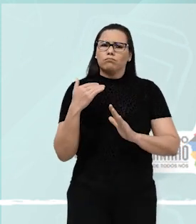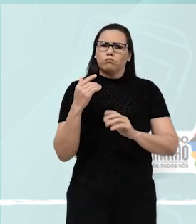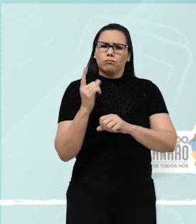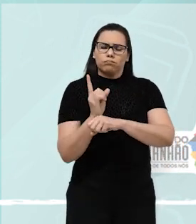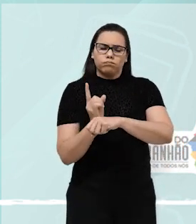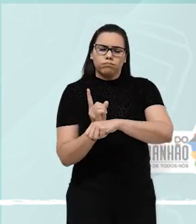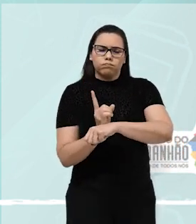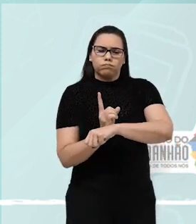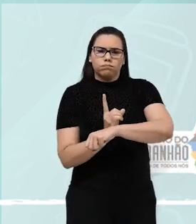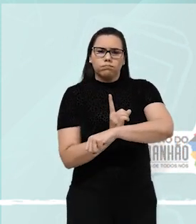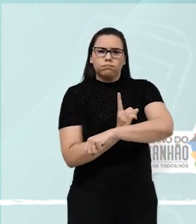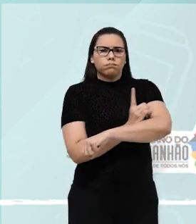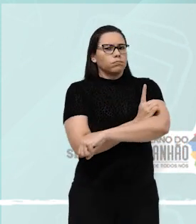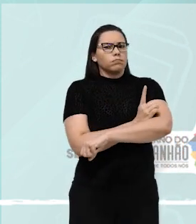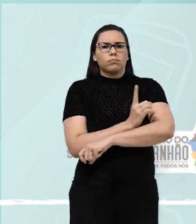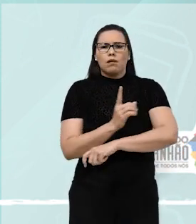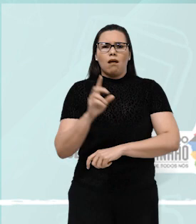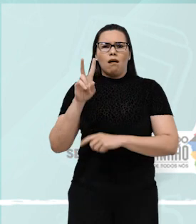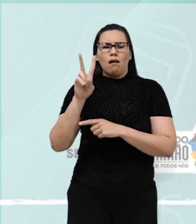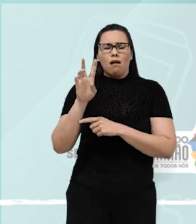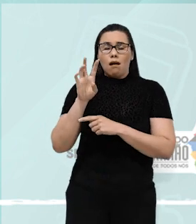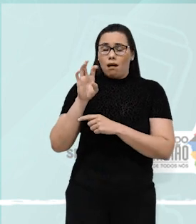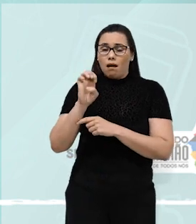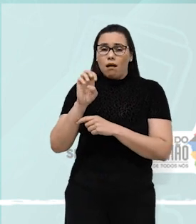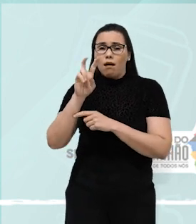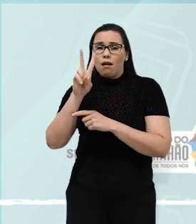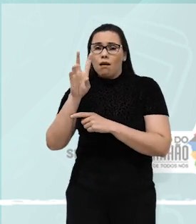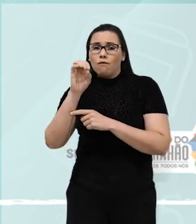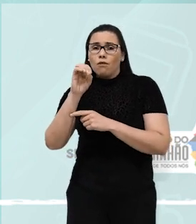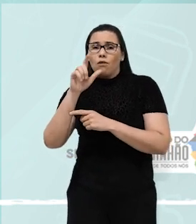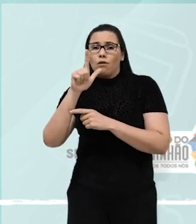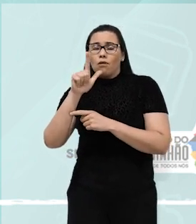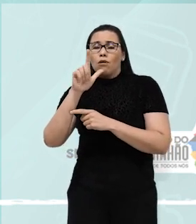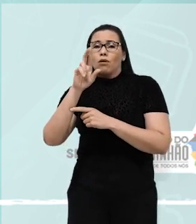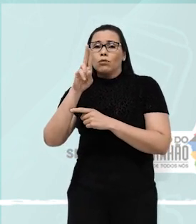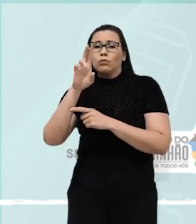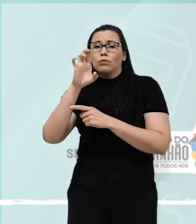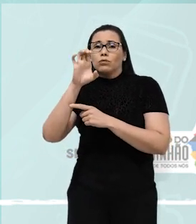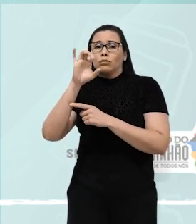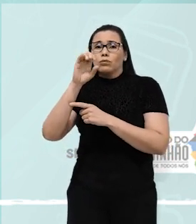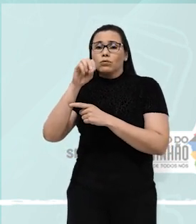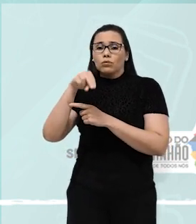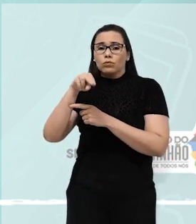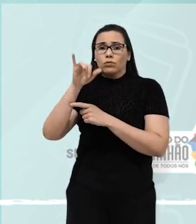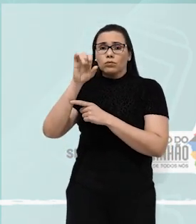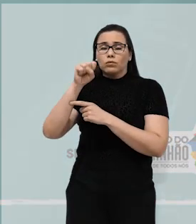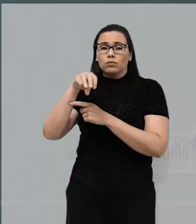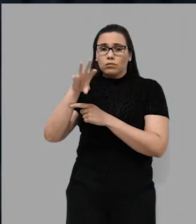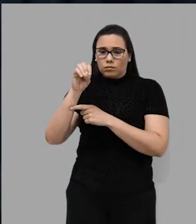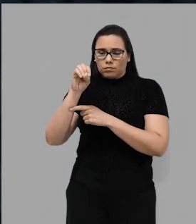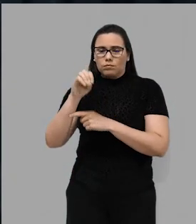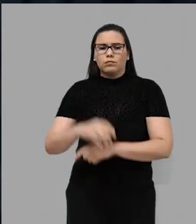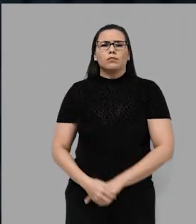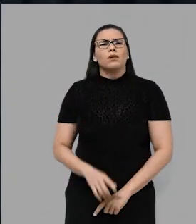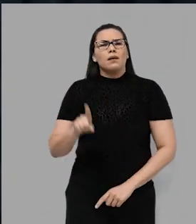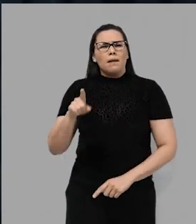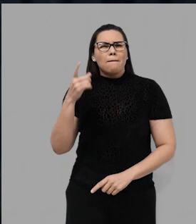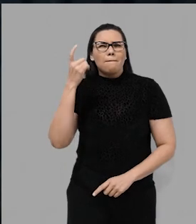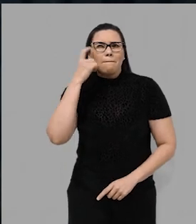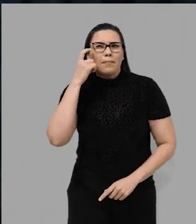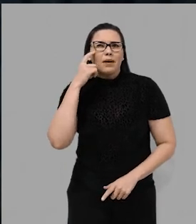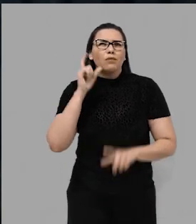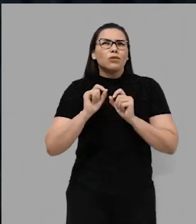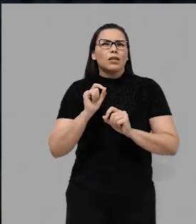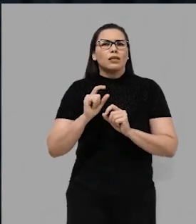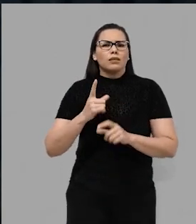no evolucionismo. Ele era um indivíduo adepto do fixismo. Ok? Ele não acreditava